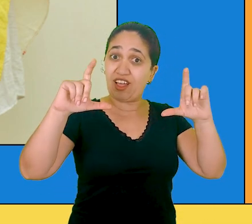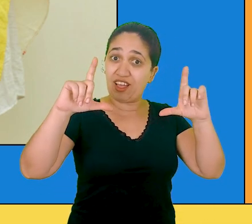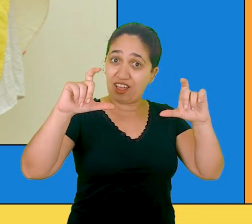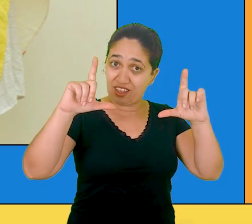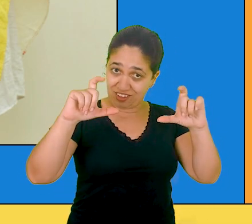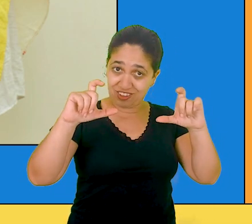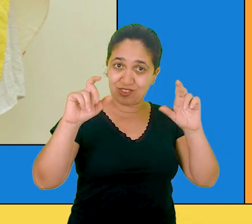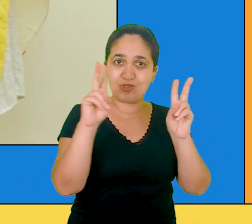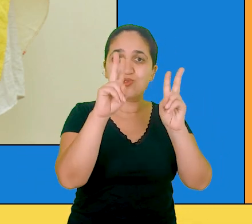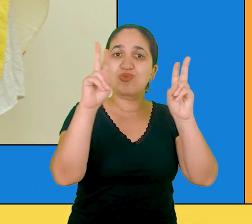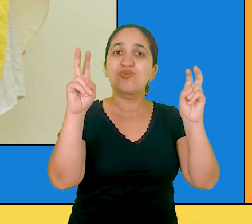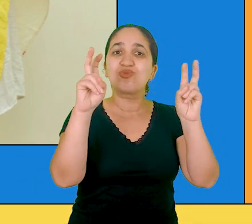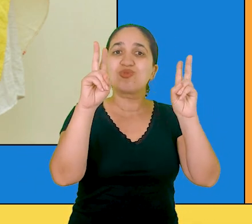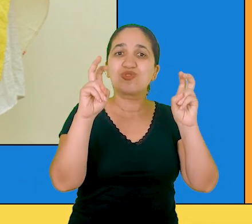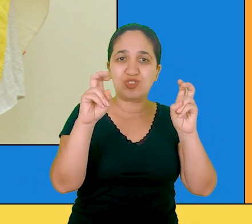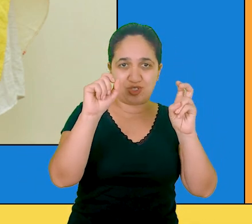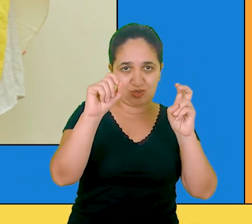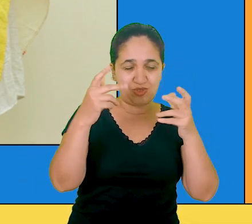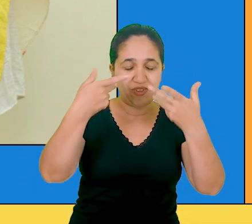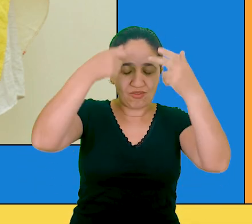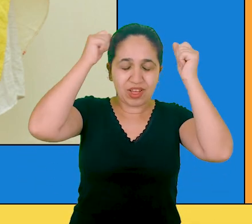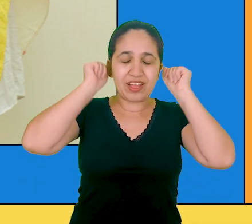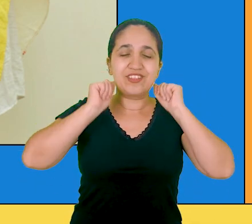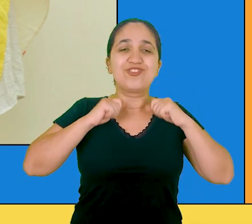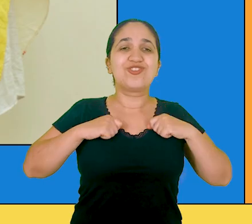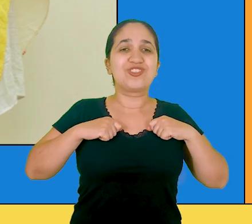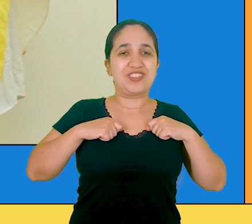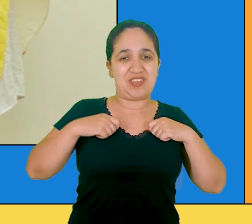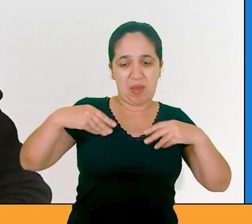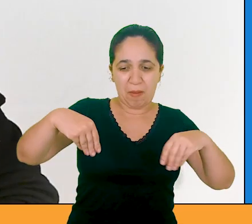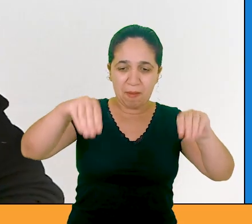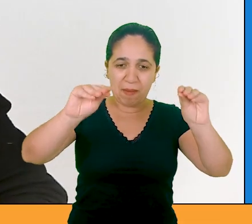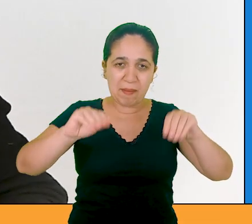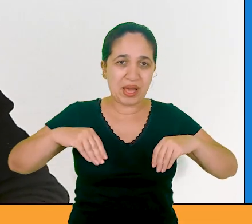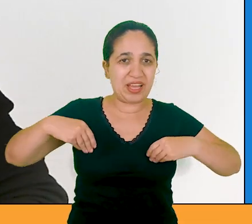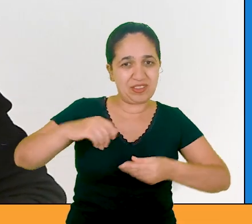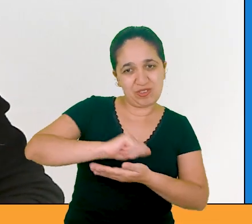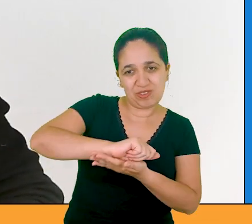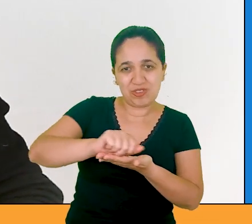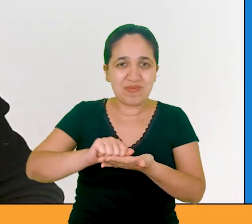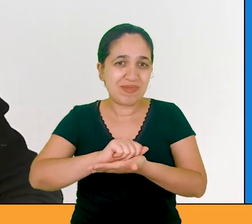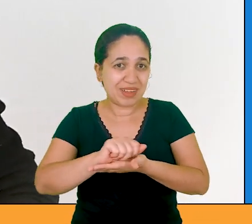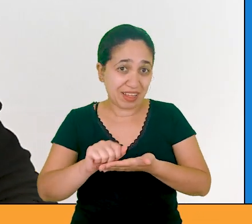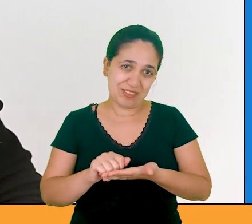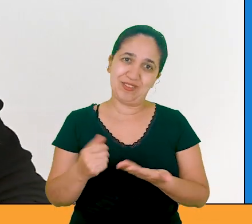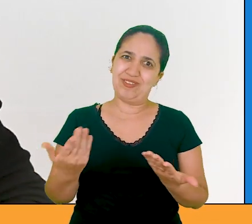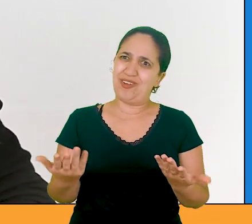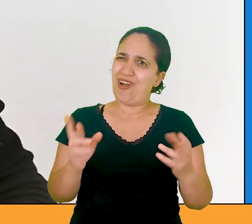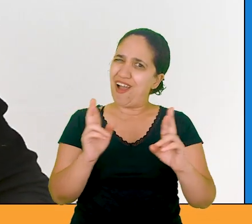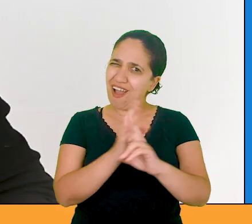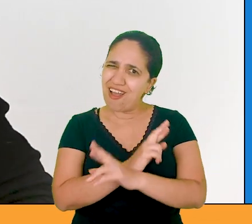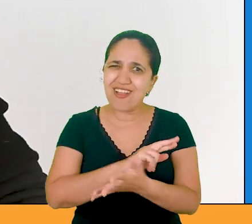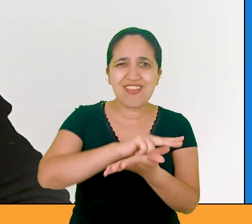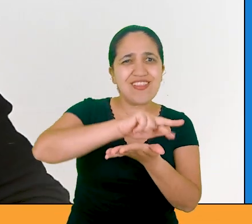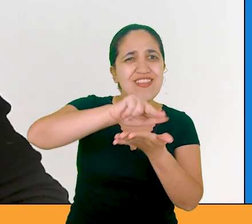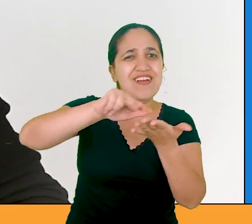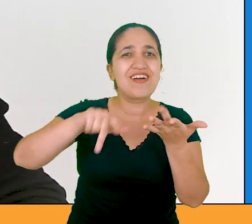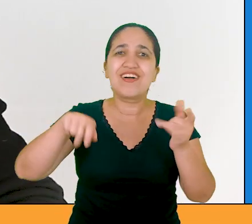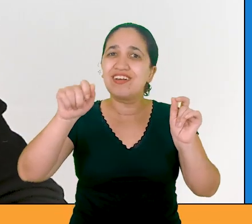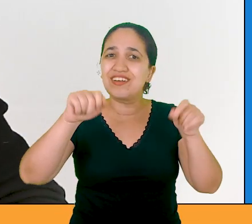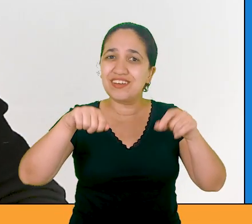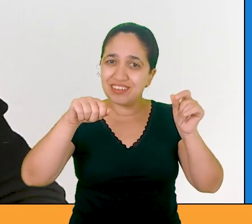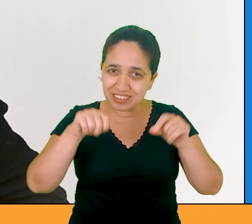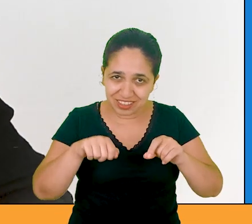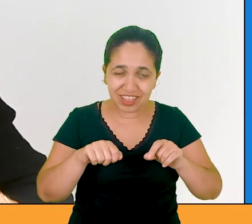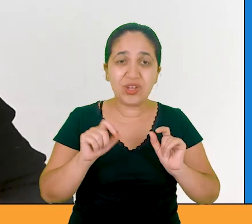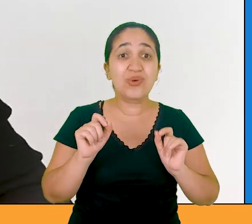que usa pano sobre o rosto e segura um pano de prato amarelo. Pano de prato. É possível estabelecer diversas relações desse trabalho da